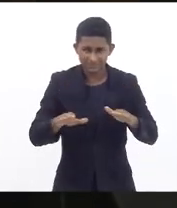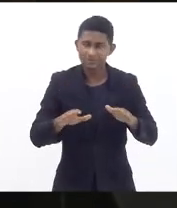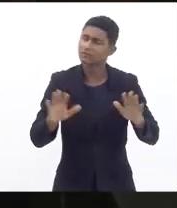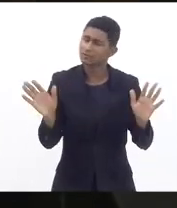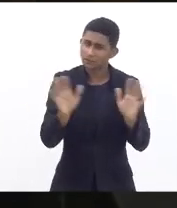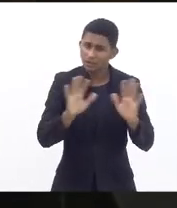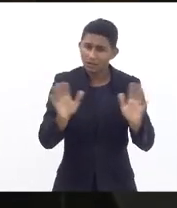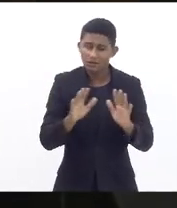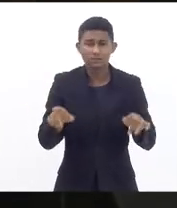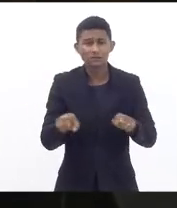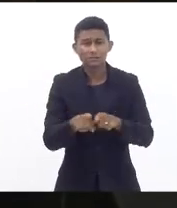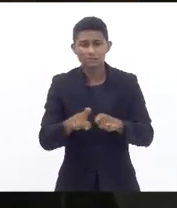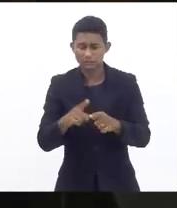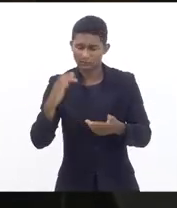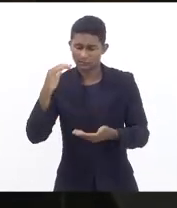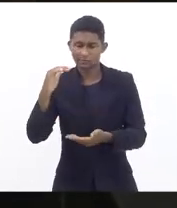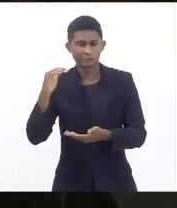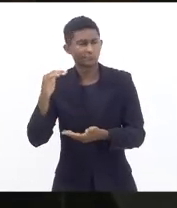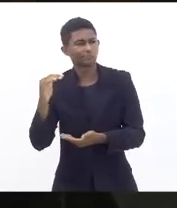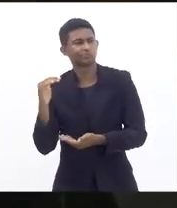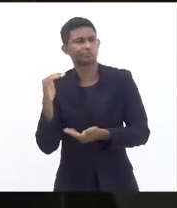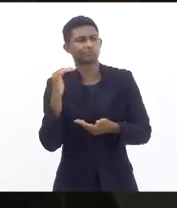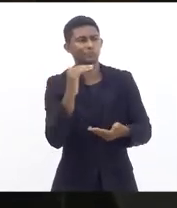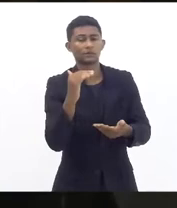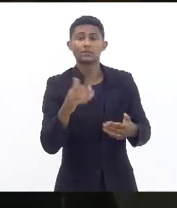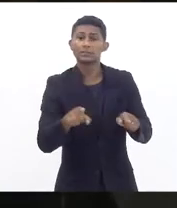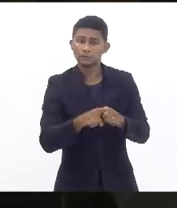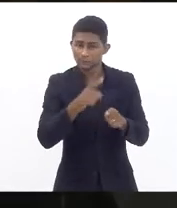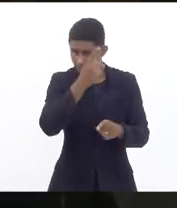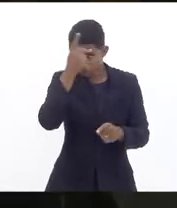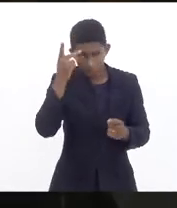oferta. E a demanda maior que a oferta.